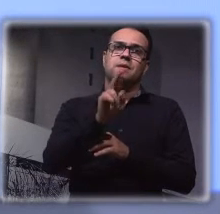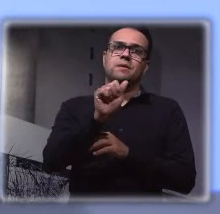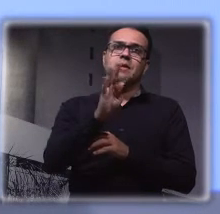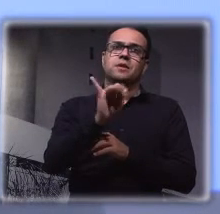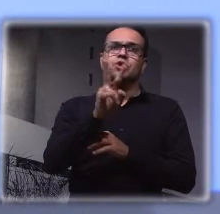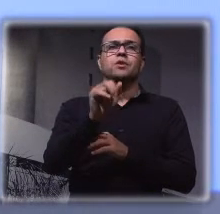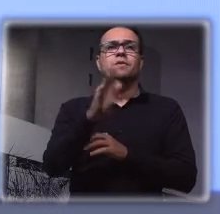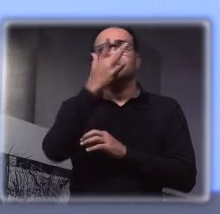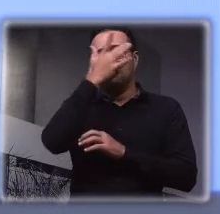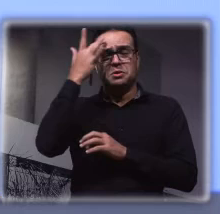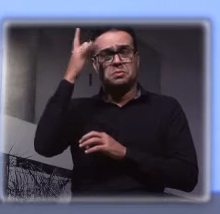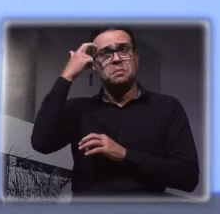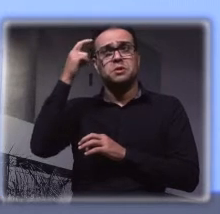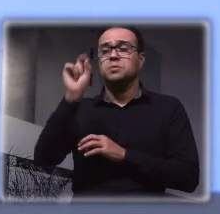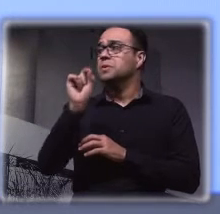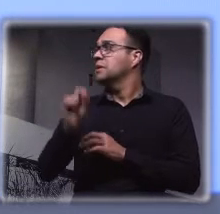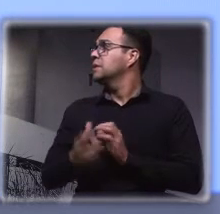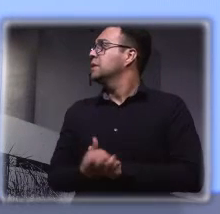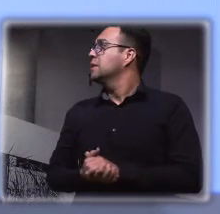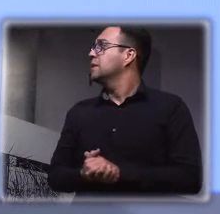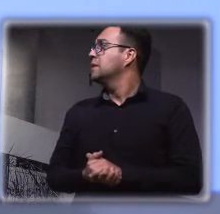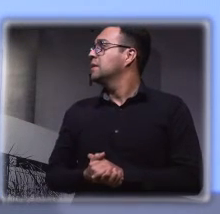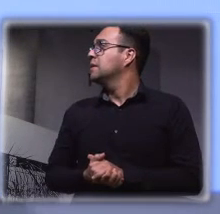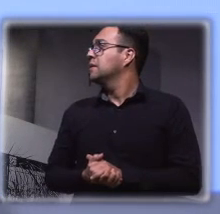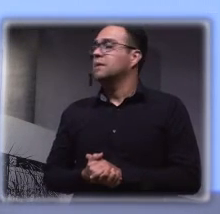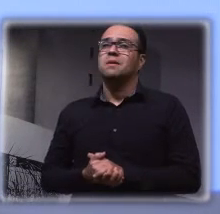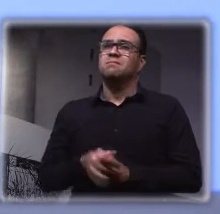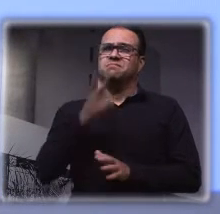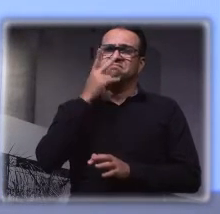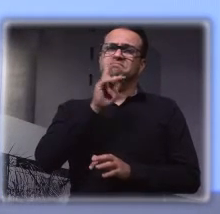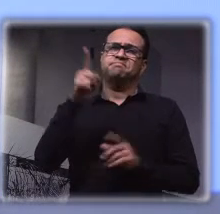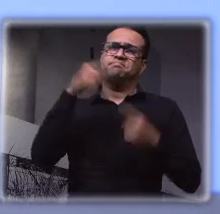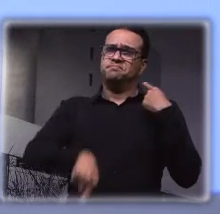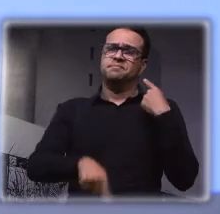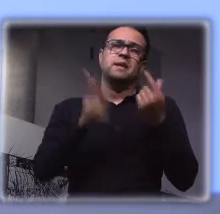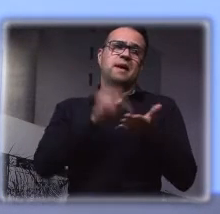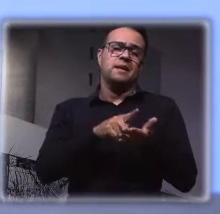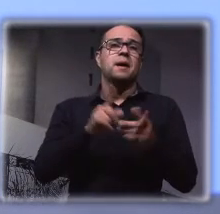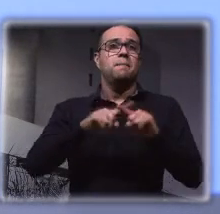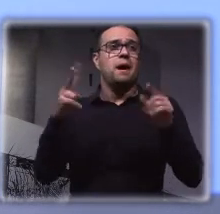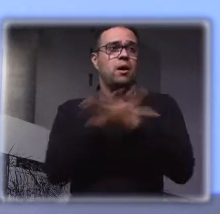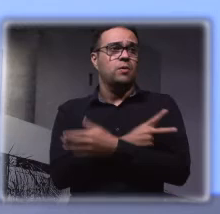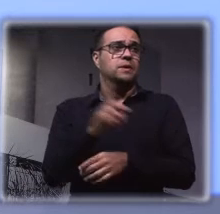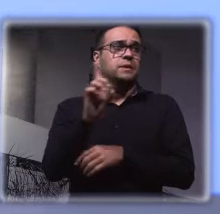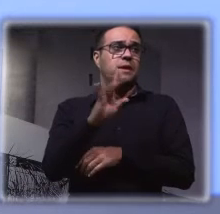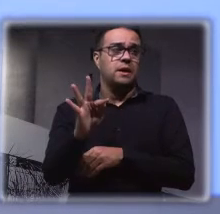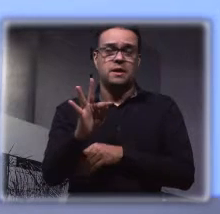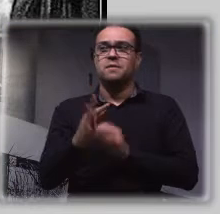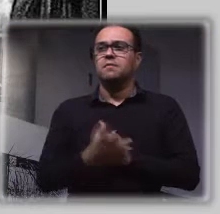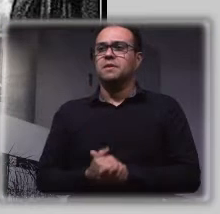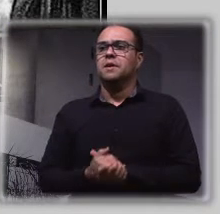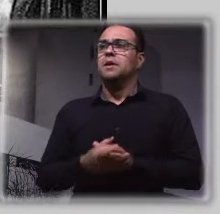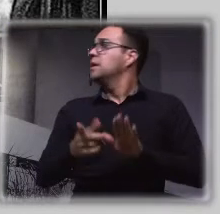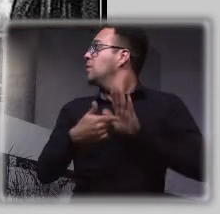gente pode achar que, assim, isso está muito fora da realidade, mas isso já acontece aqui no DF. Eu